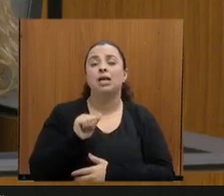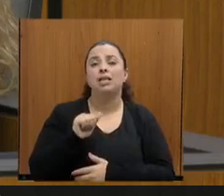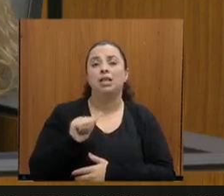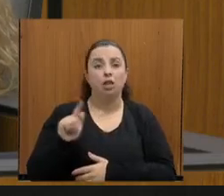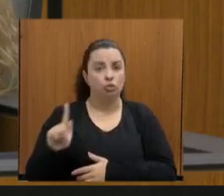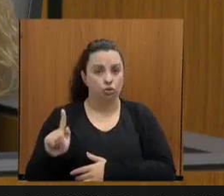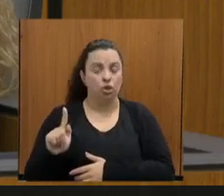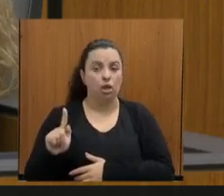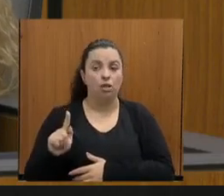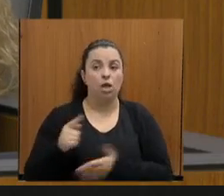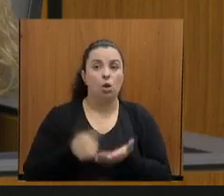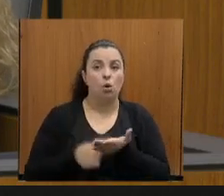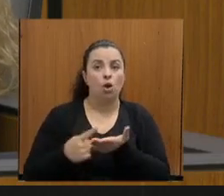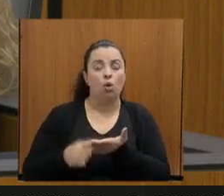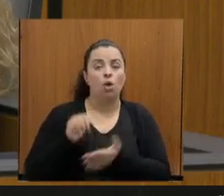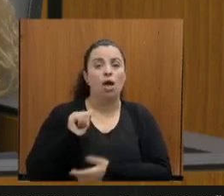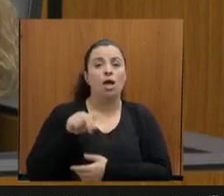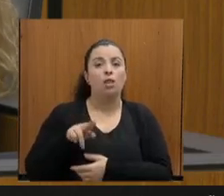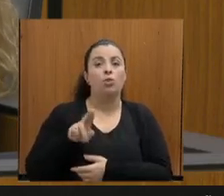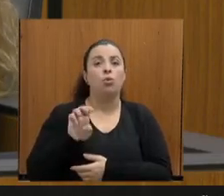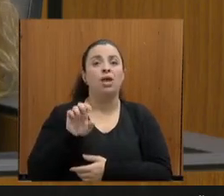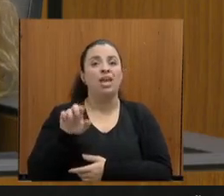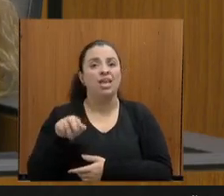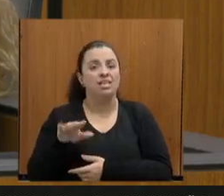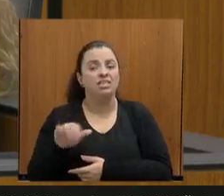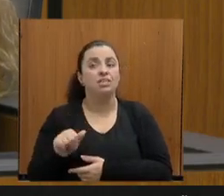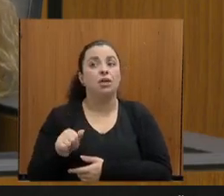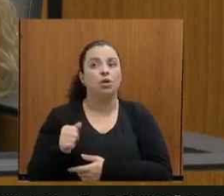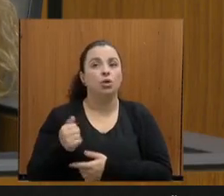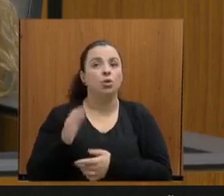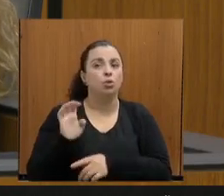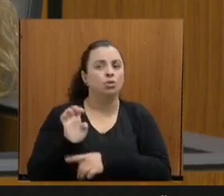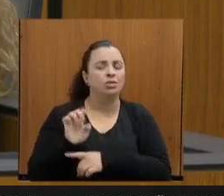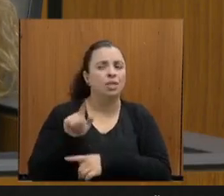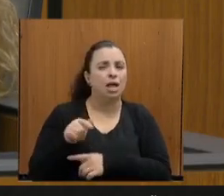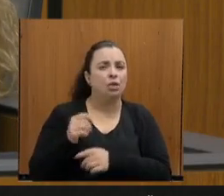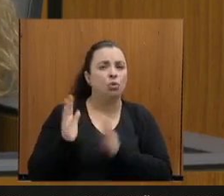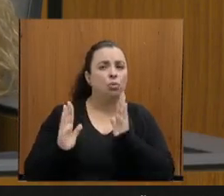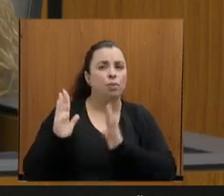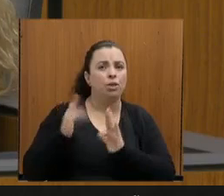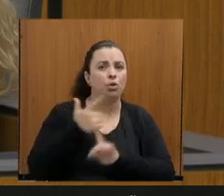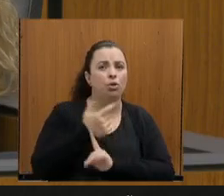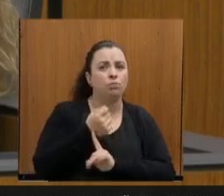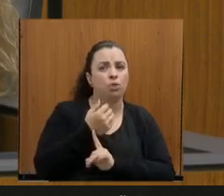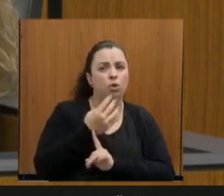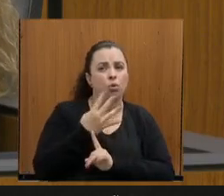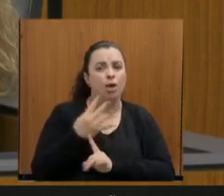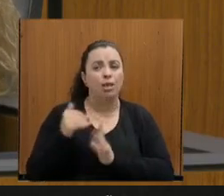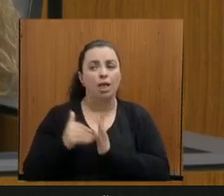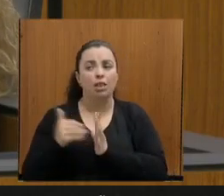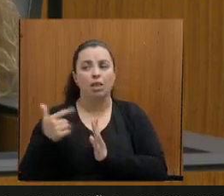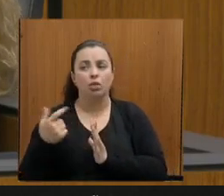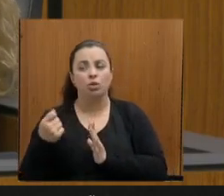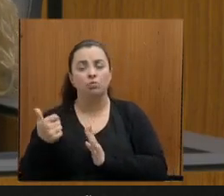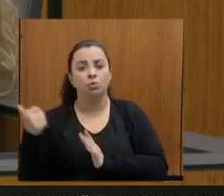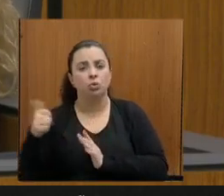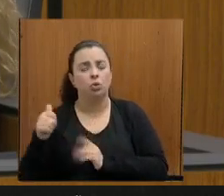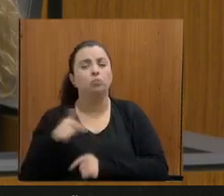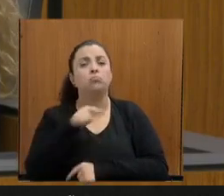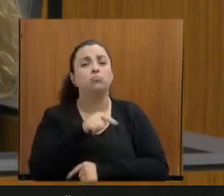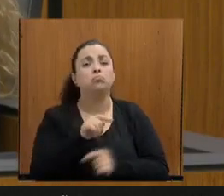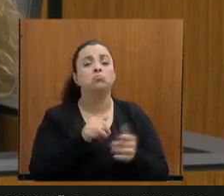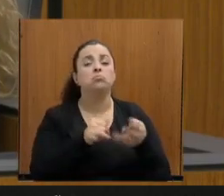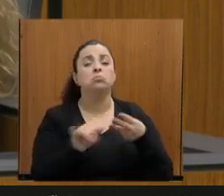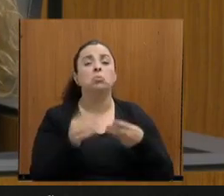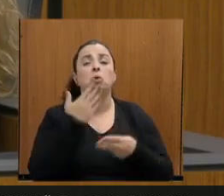acordo de leniência perante o estado referente ao período de 2004/2011 a Quais foram as medidas